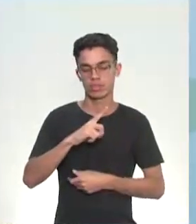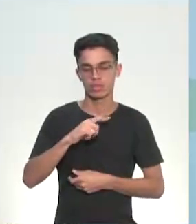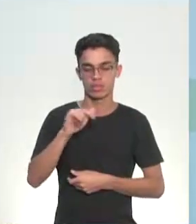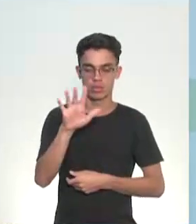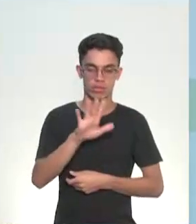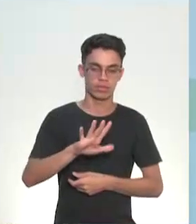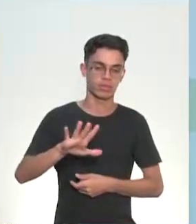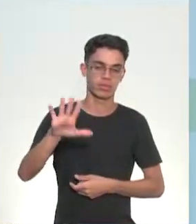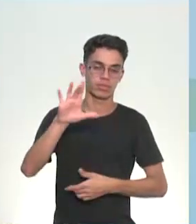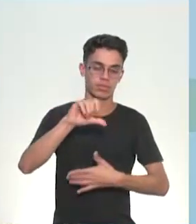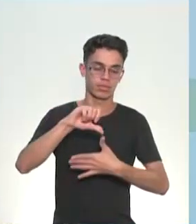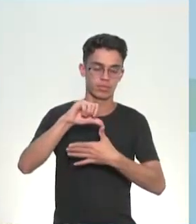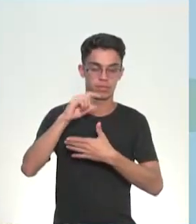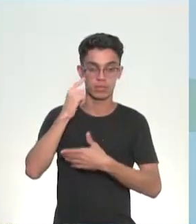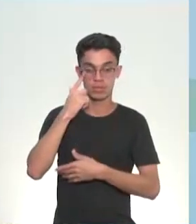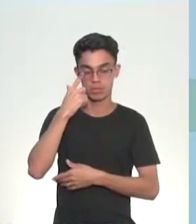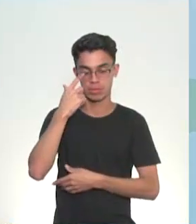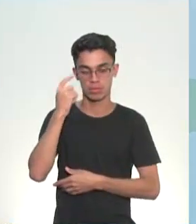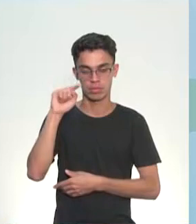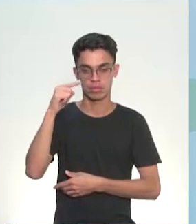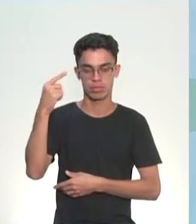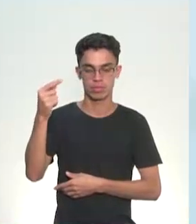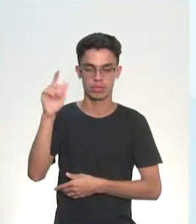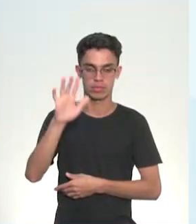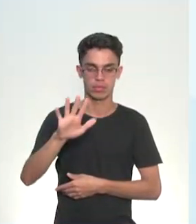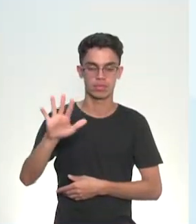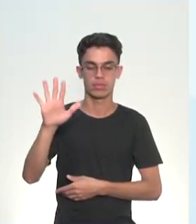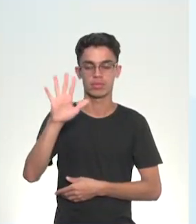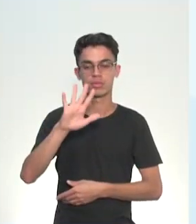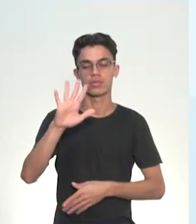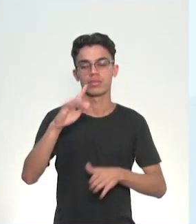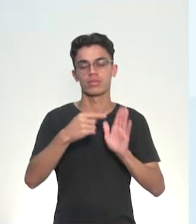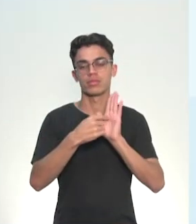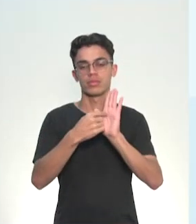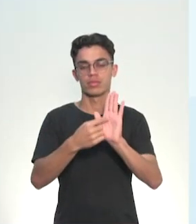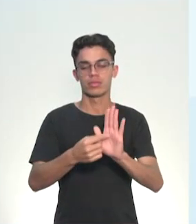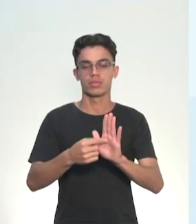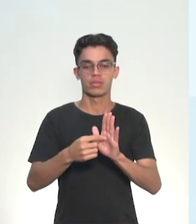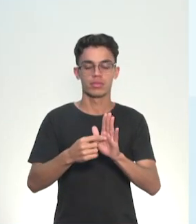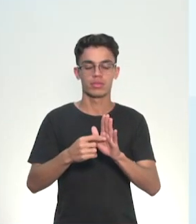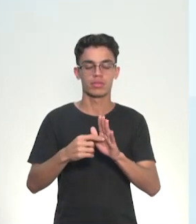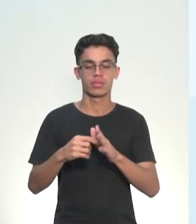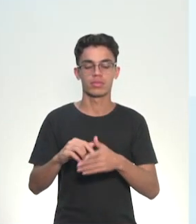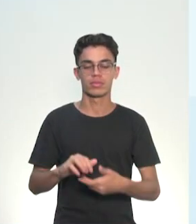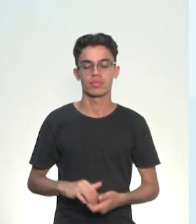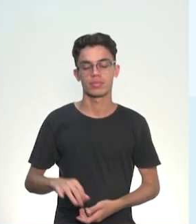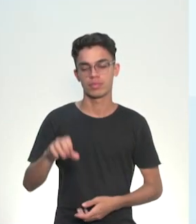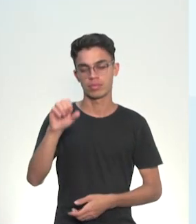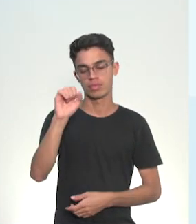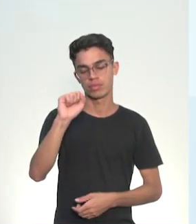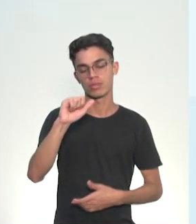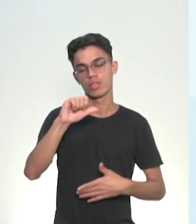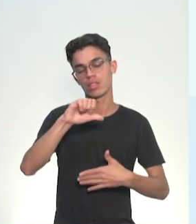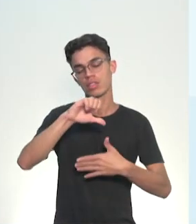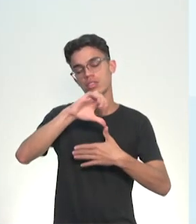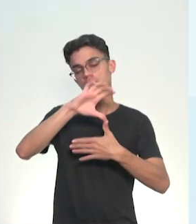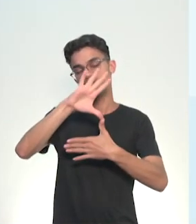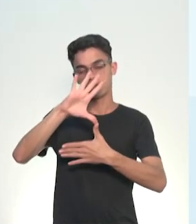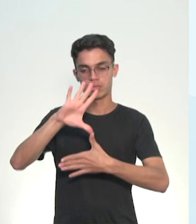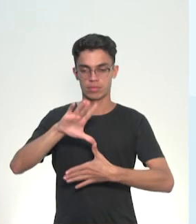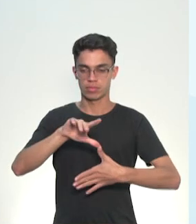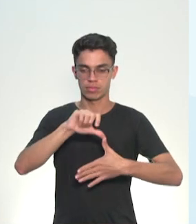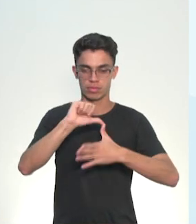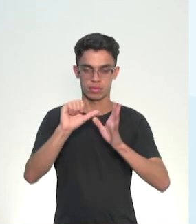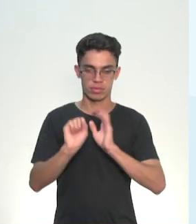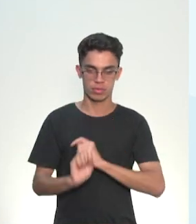E na outra tela nós vamos ter também uma outra animação mostrando aí sim a América do Sul, que também, né, tem o destaque aí da